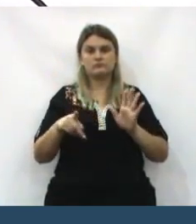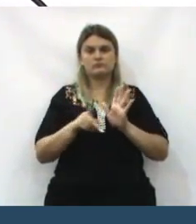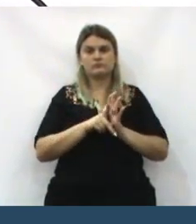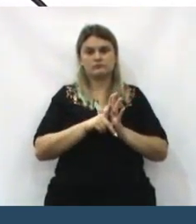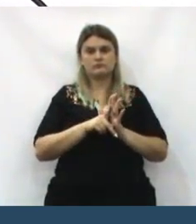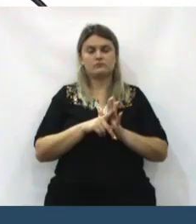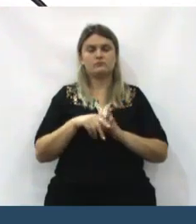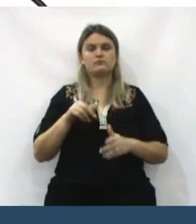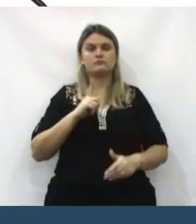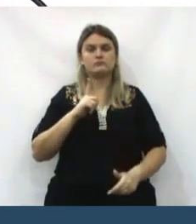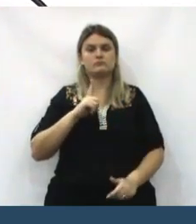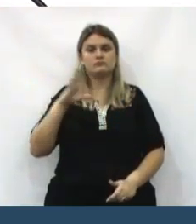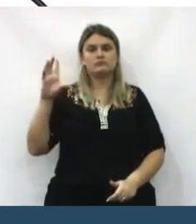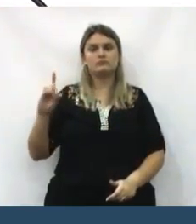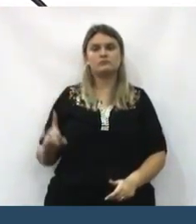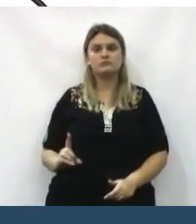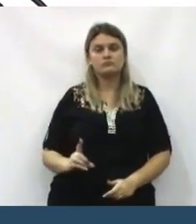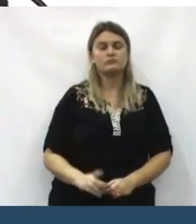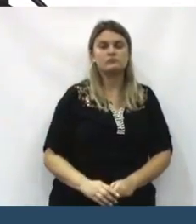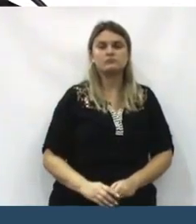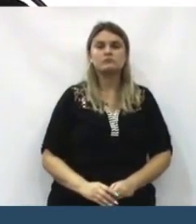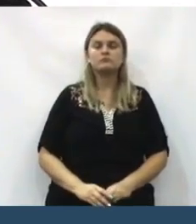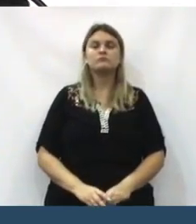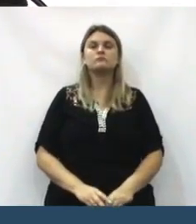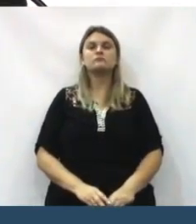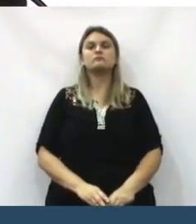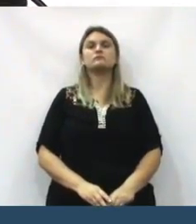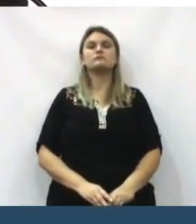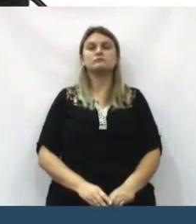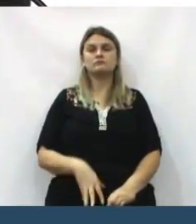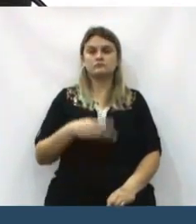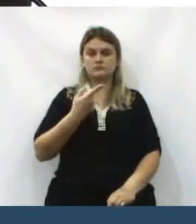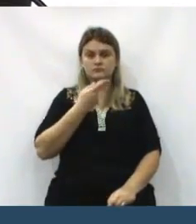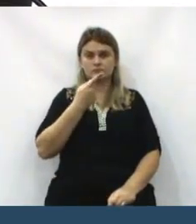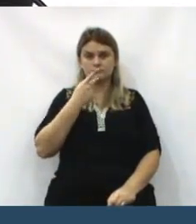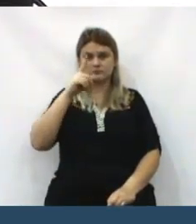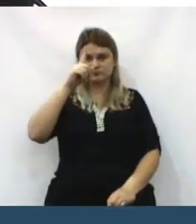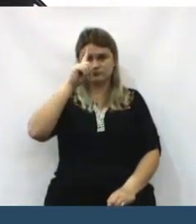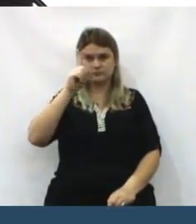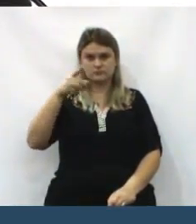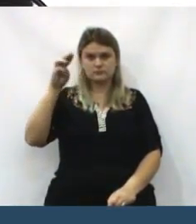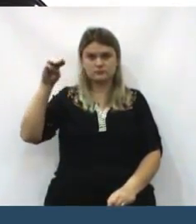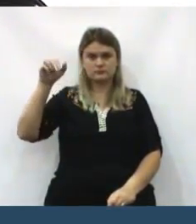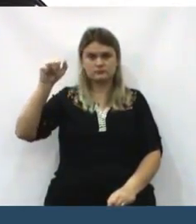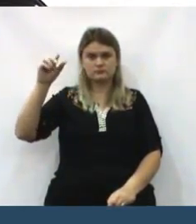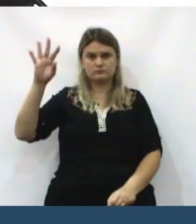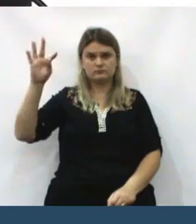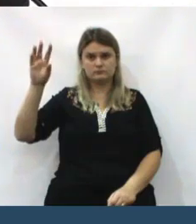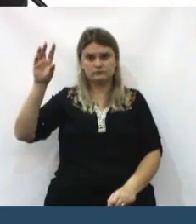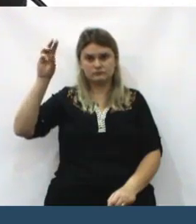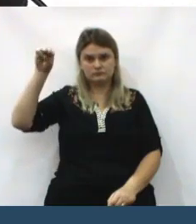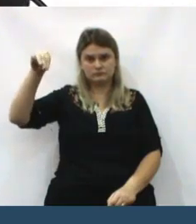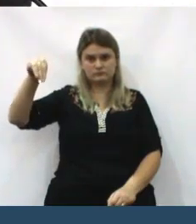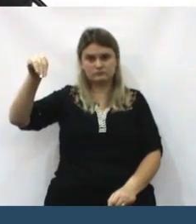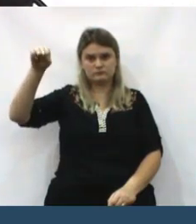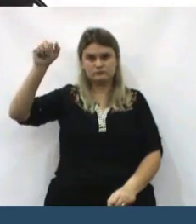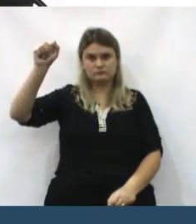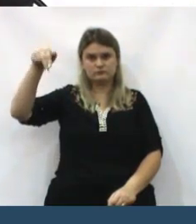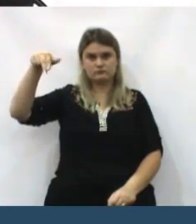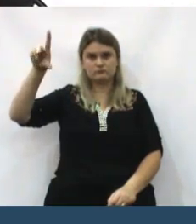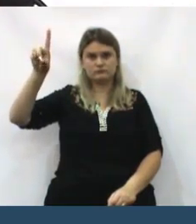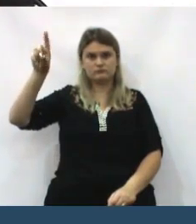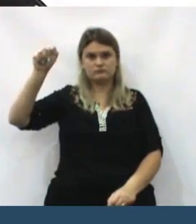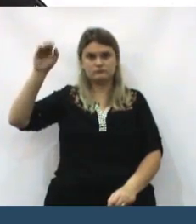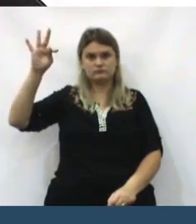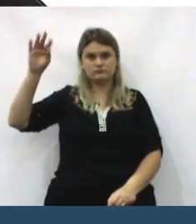regime próprio de previdência social. E o remédio que eu falava chama-se mandato de injunção. O mandato